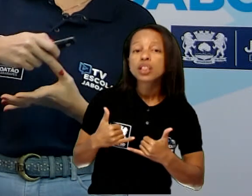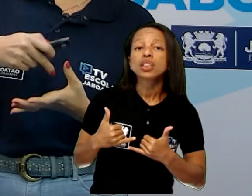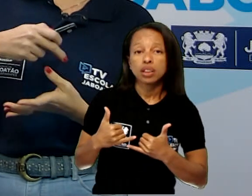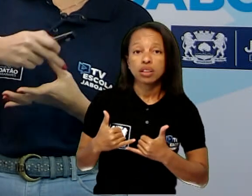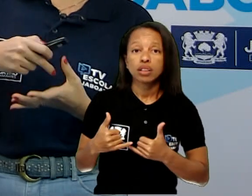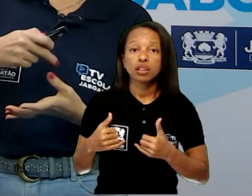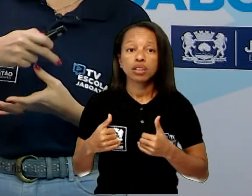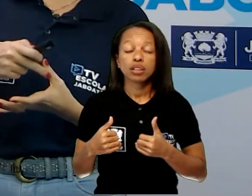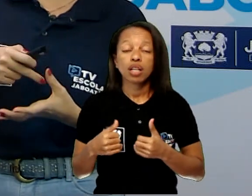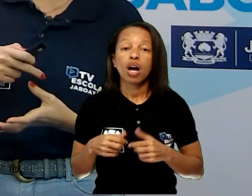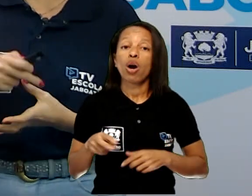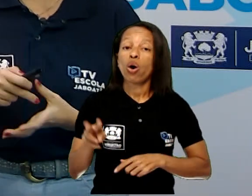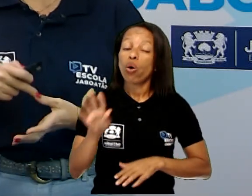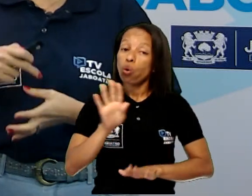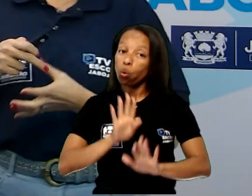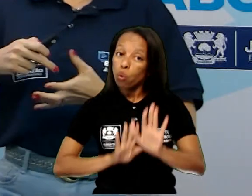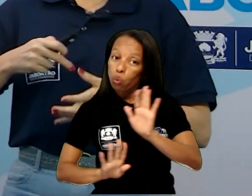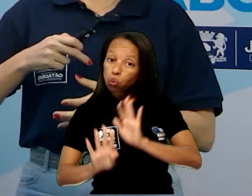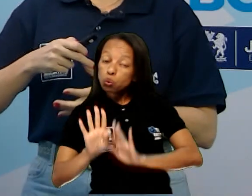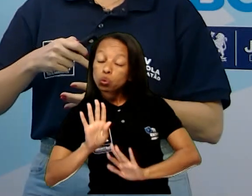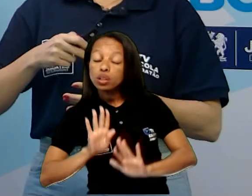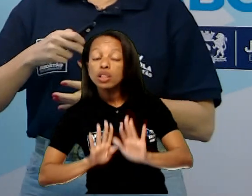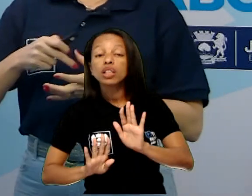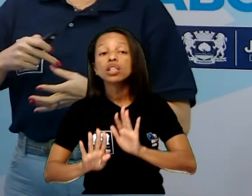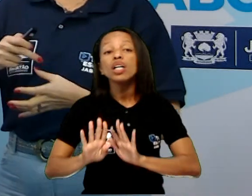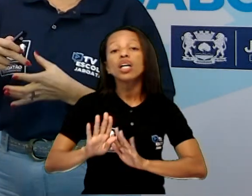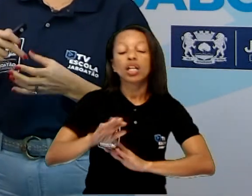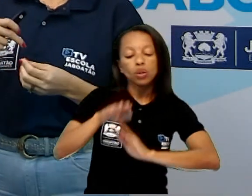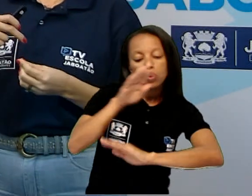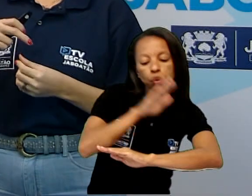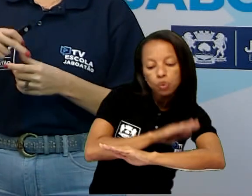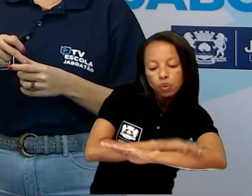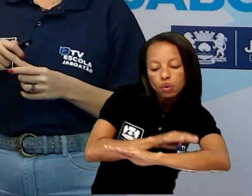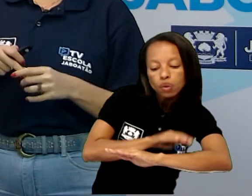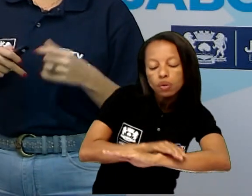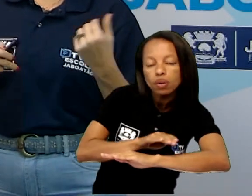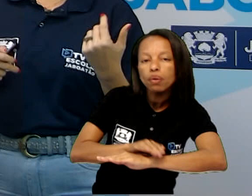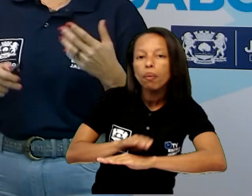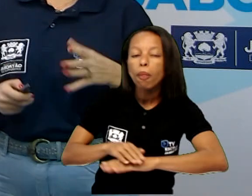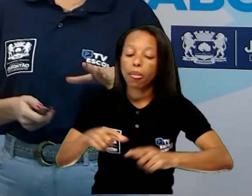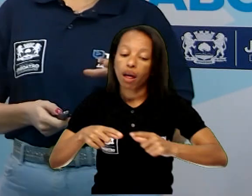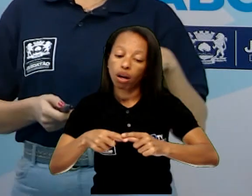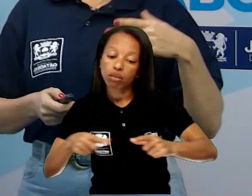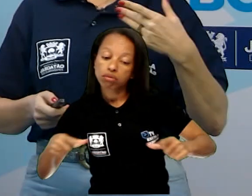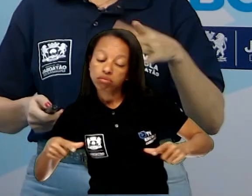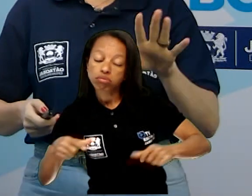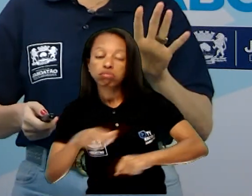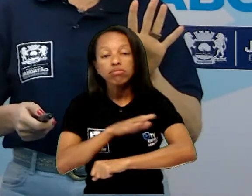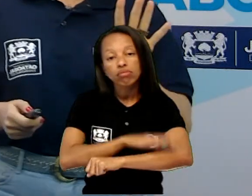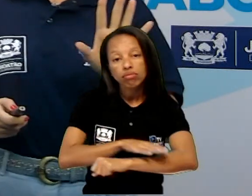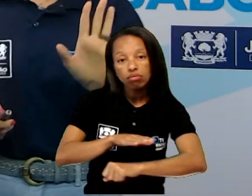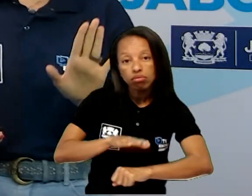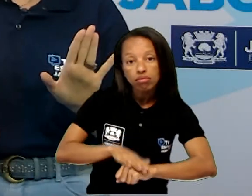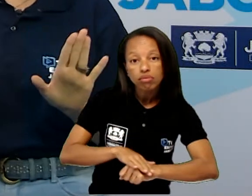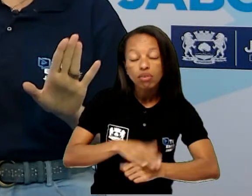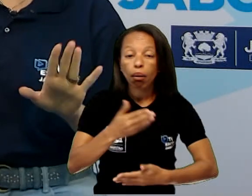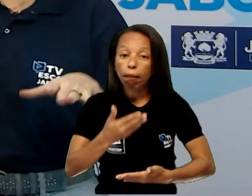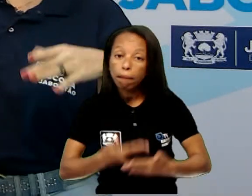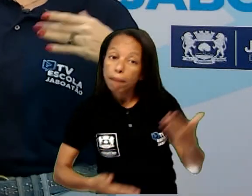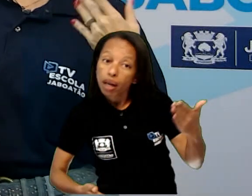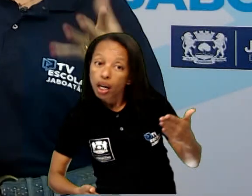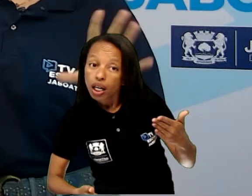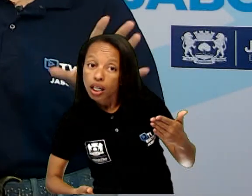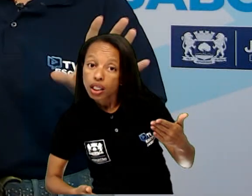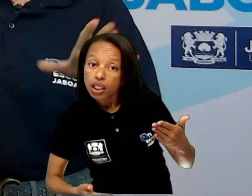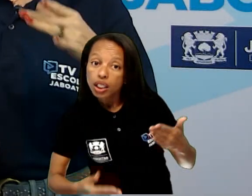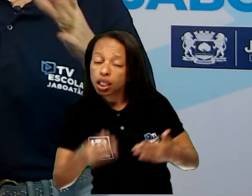Aquele cuidado que a gente colocou, aquela atadura, aquele band-aid acaba caindo e a gente acaba, né, desprezando